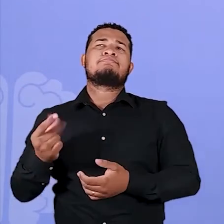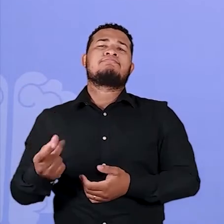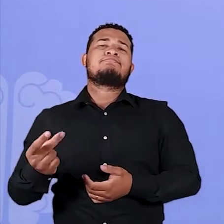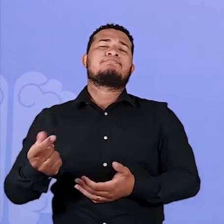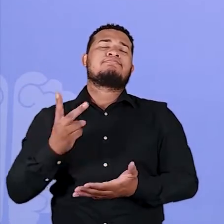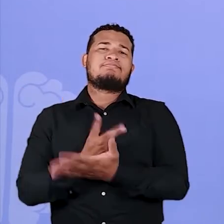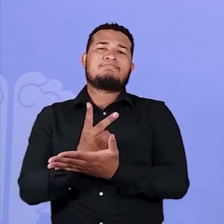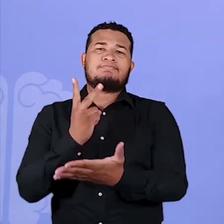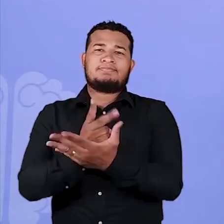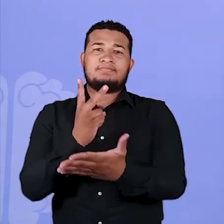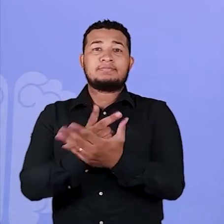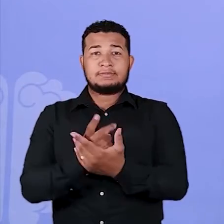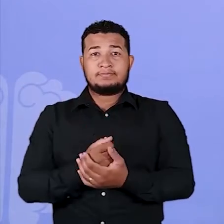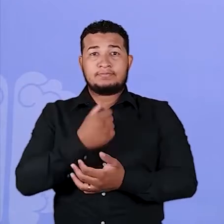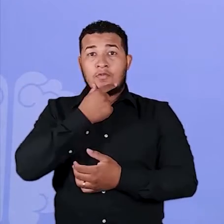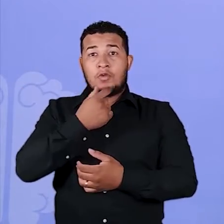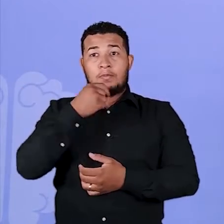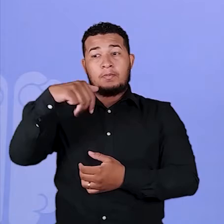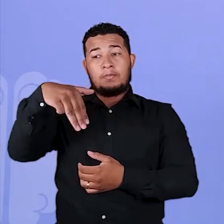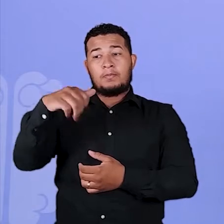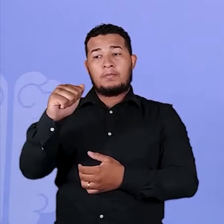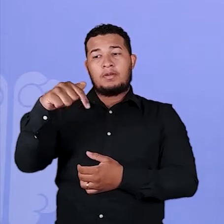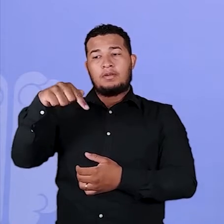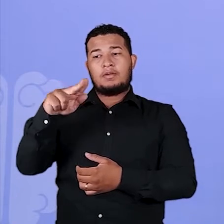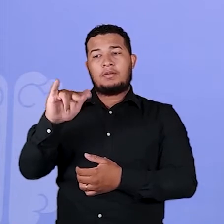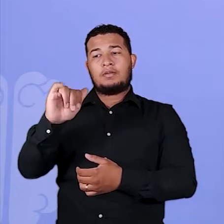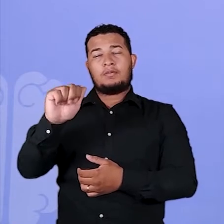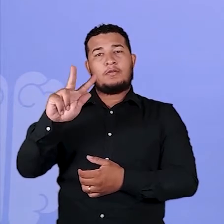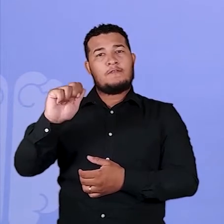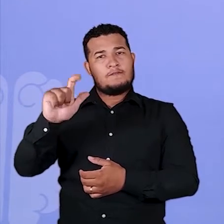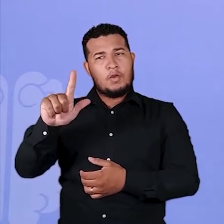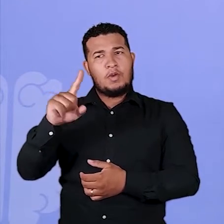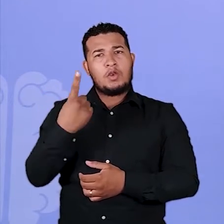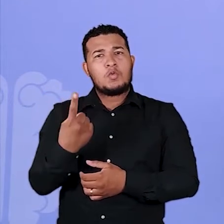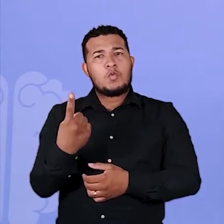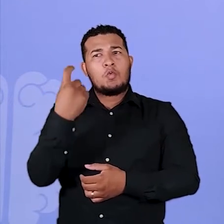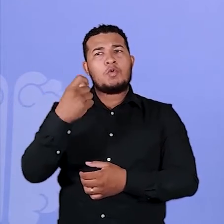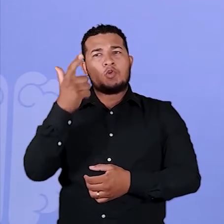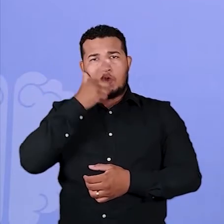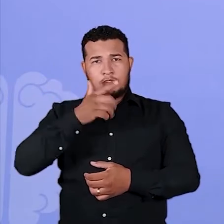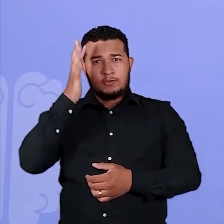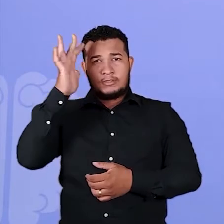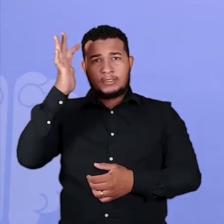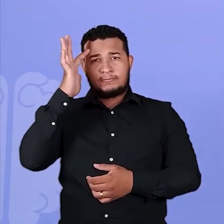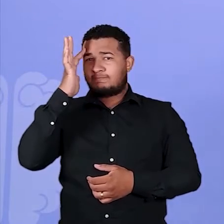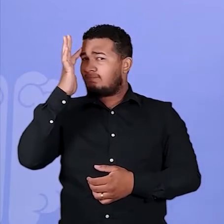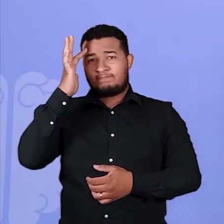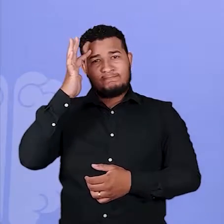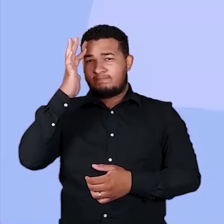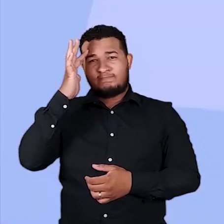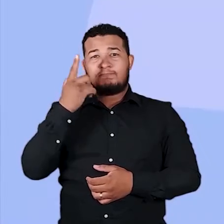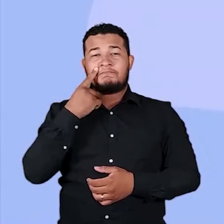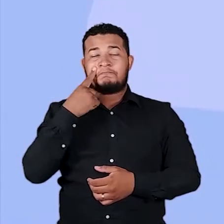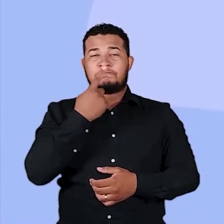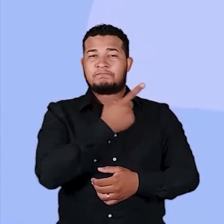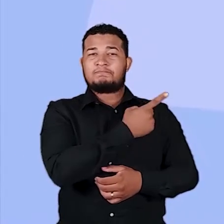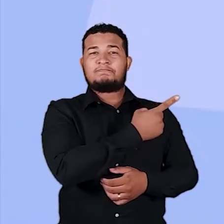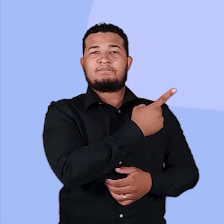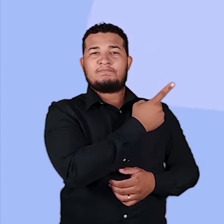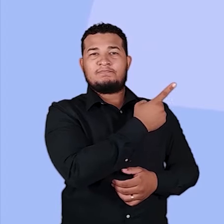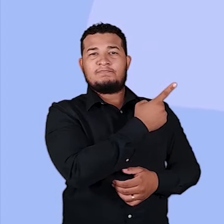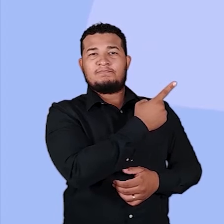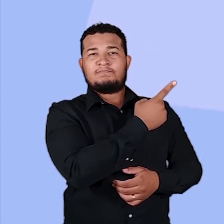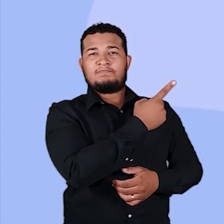frequência. Maquiavel não foi o único a conceber, a entender essa problemática. Olha ali na tela